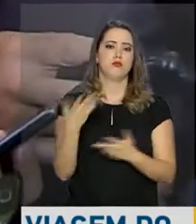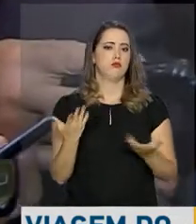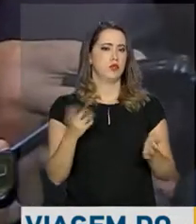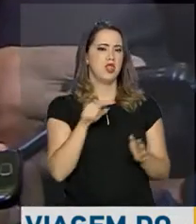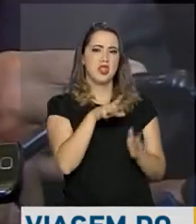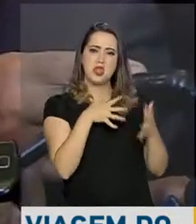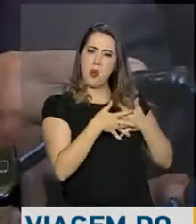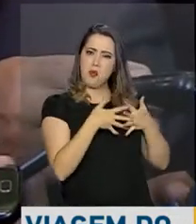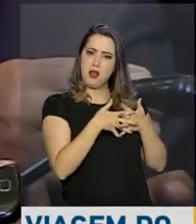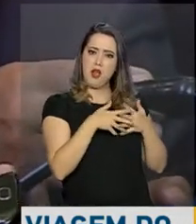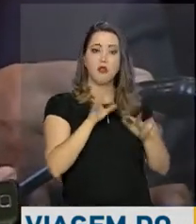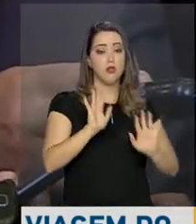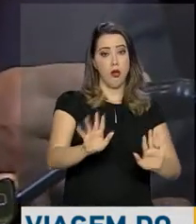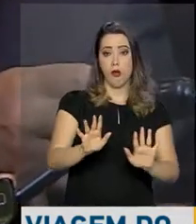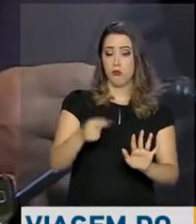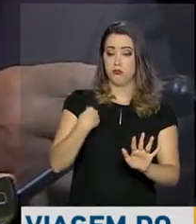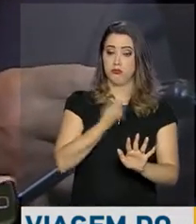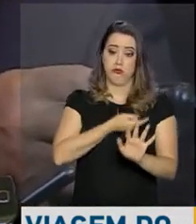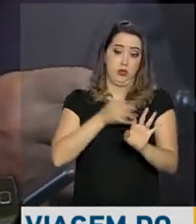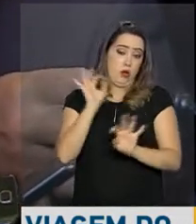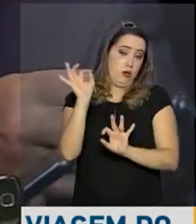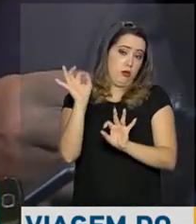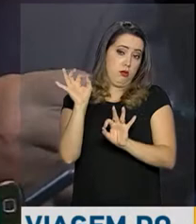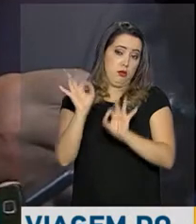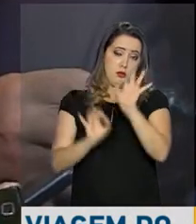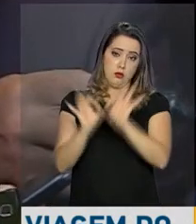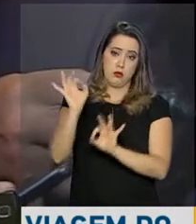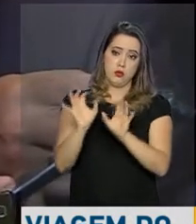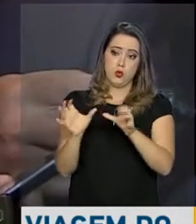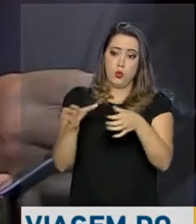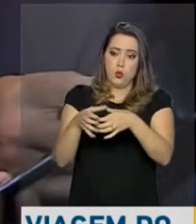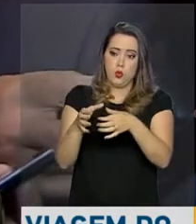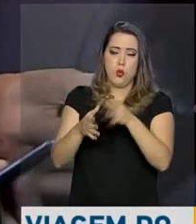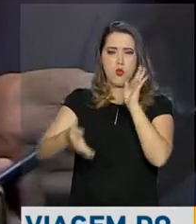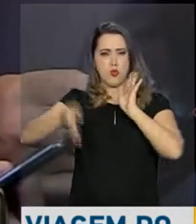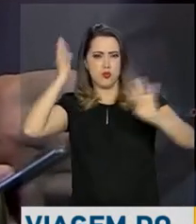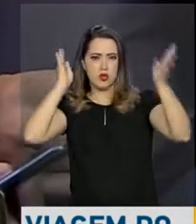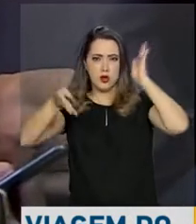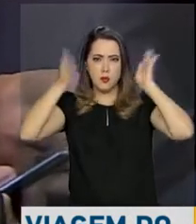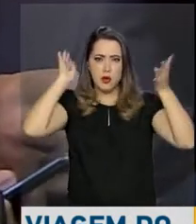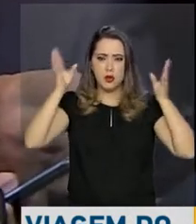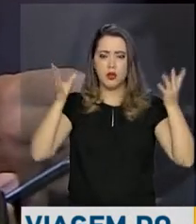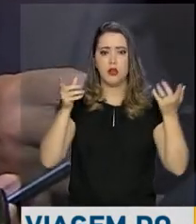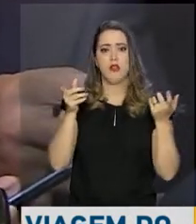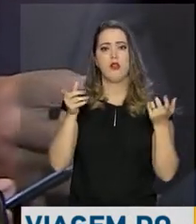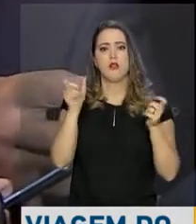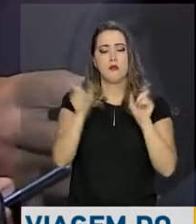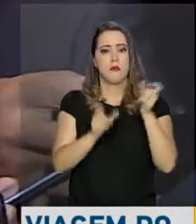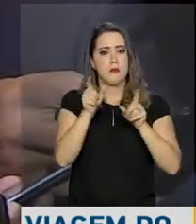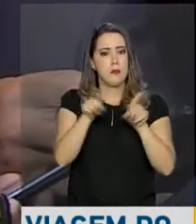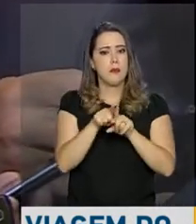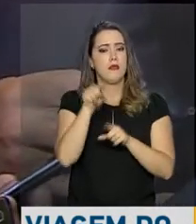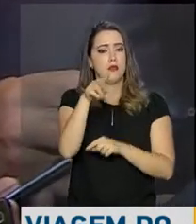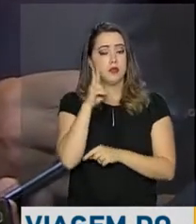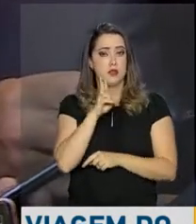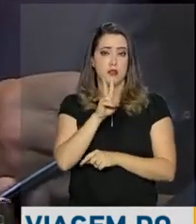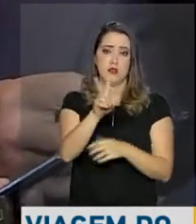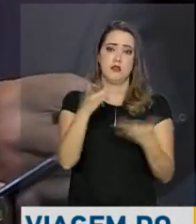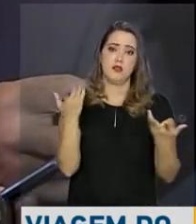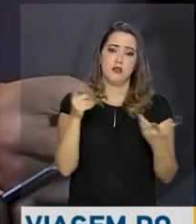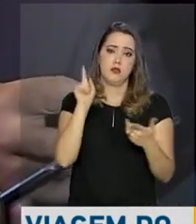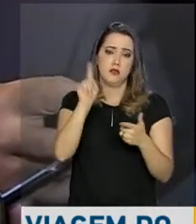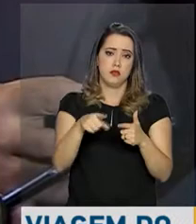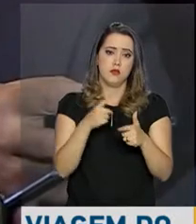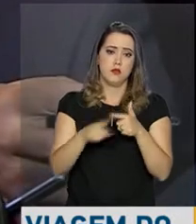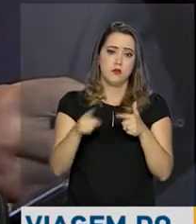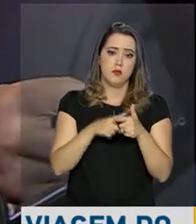aconteceu foi o seguinte: nós fizemos uma grande composição com os caminhoneiros. Naturalmente, vocês perceberam o drama que foi aquele